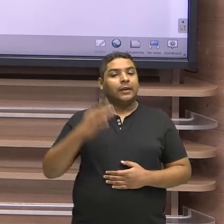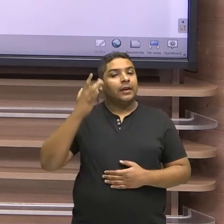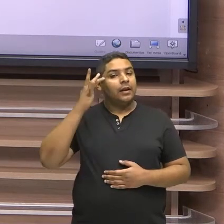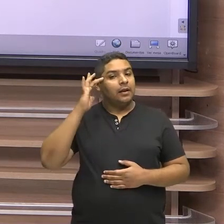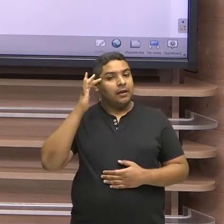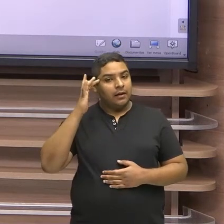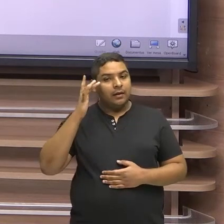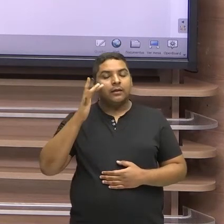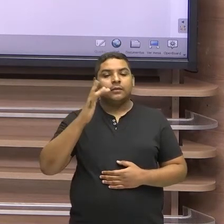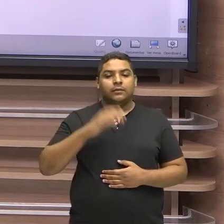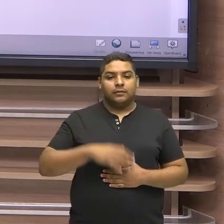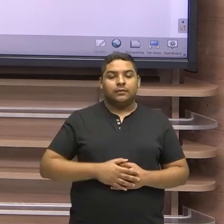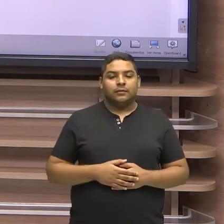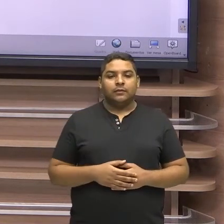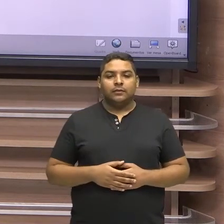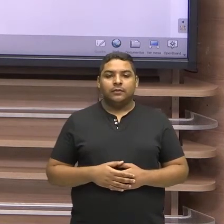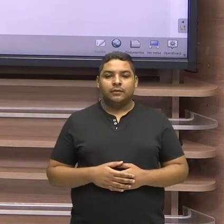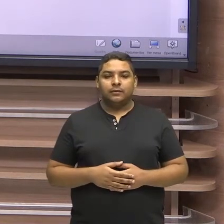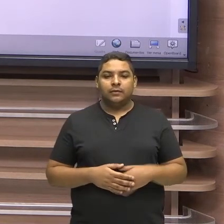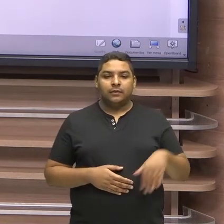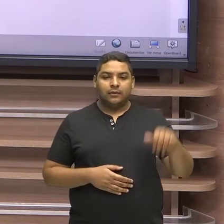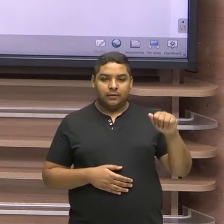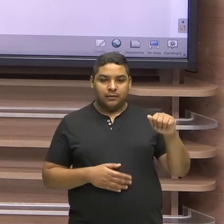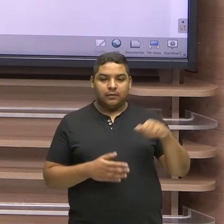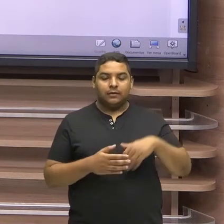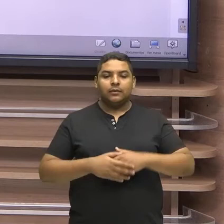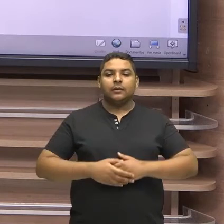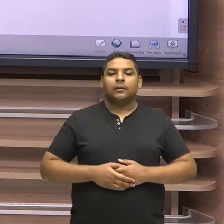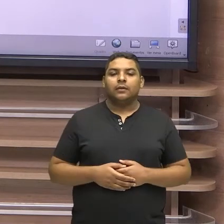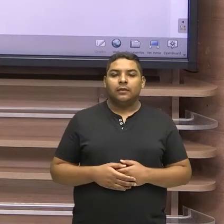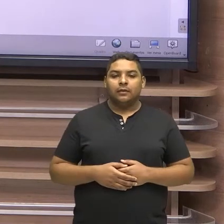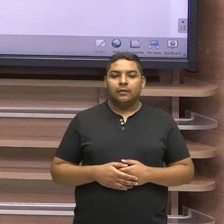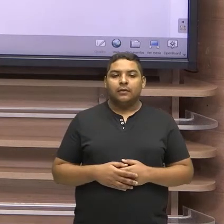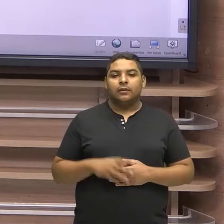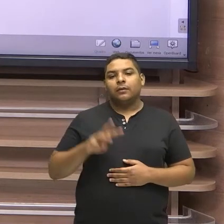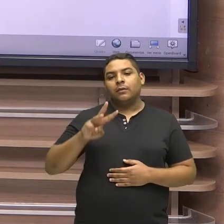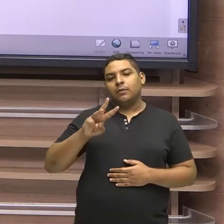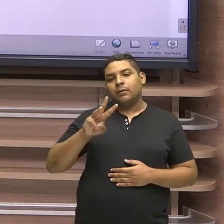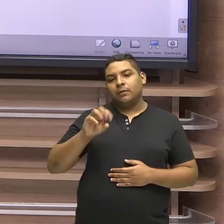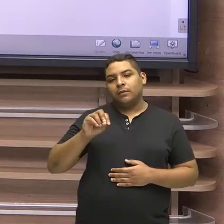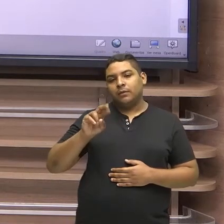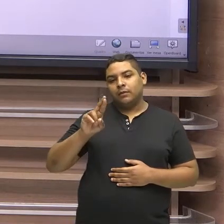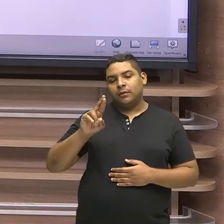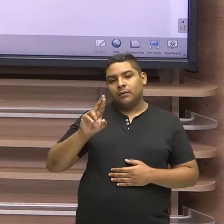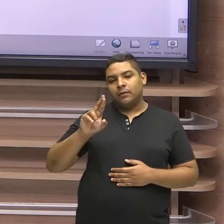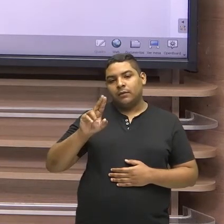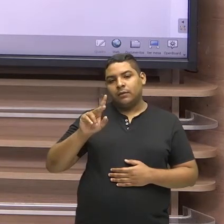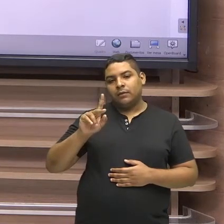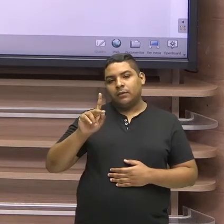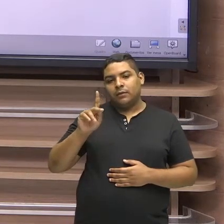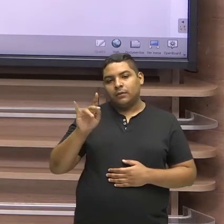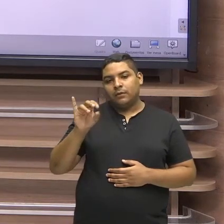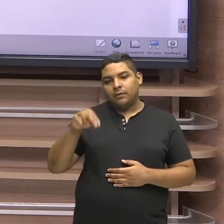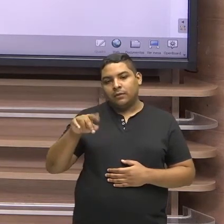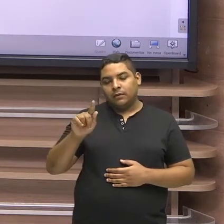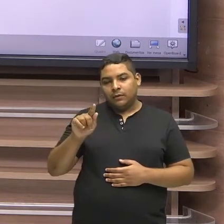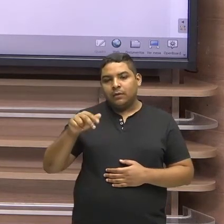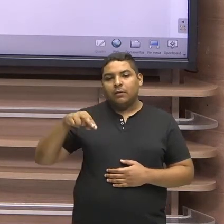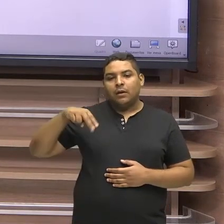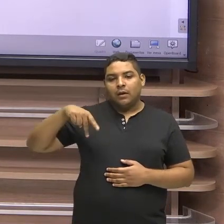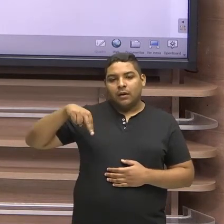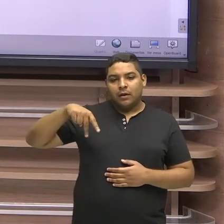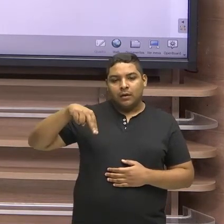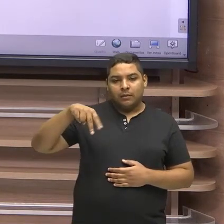resposta, né, da letter A fica they are walking. No caso aqui, a ideia dela, walk é o verbo caminhar, não é?